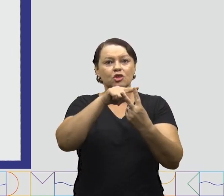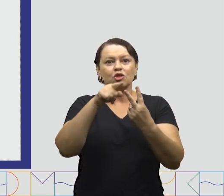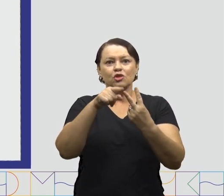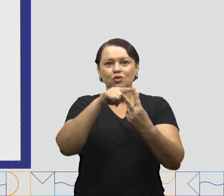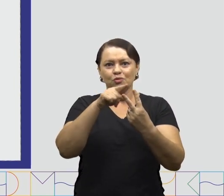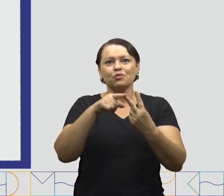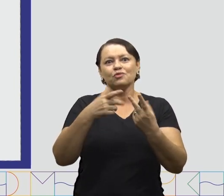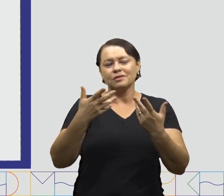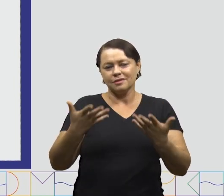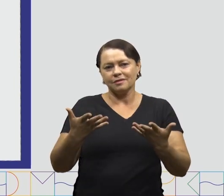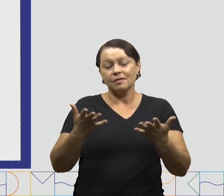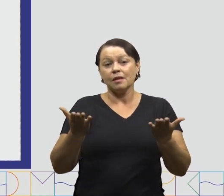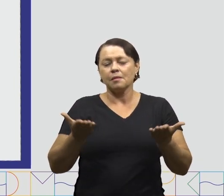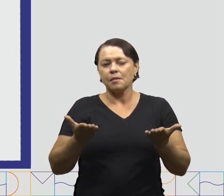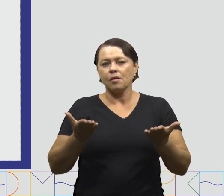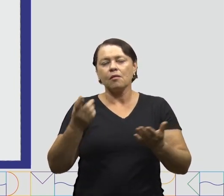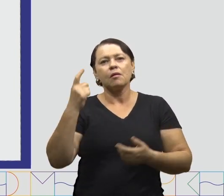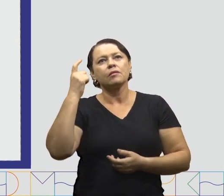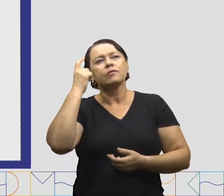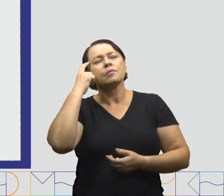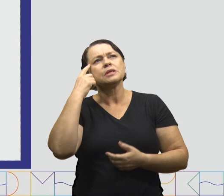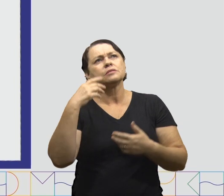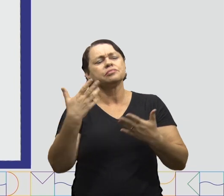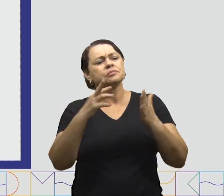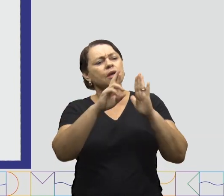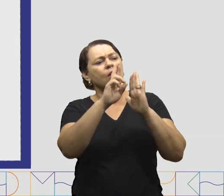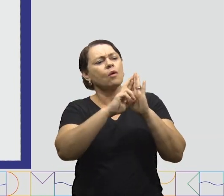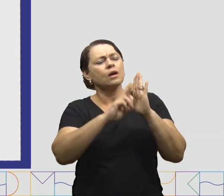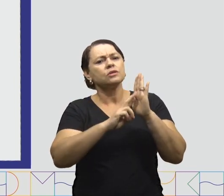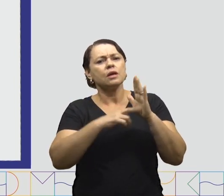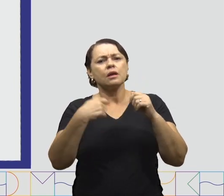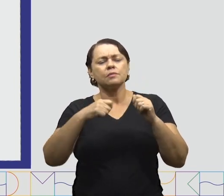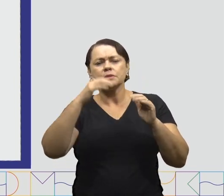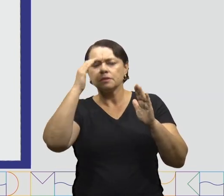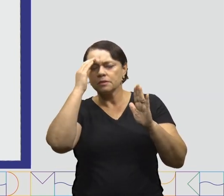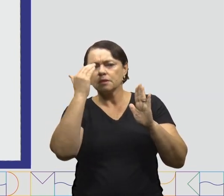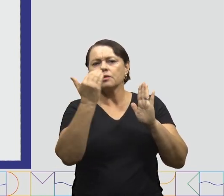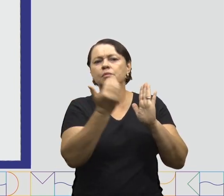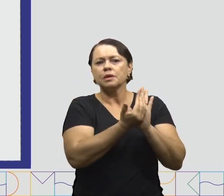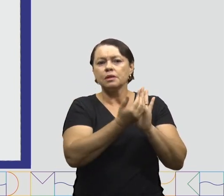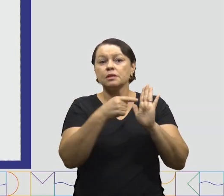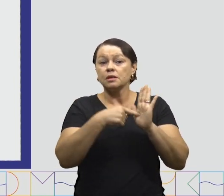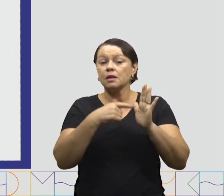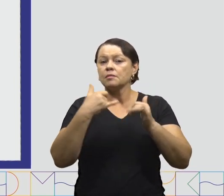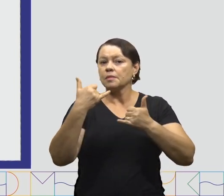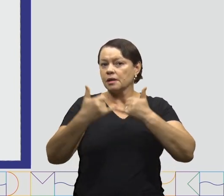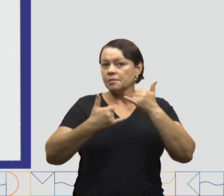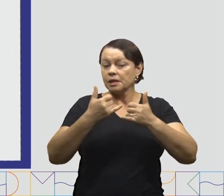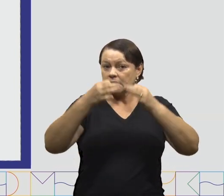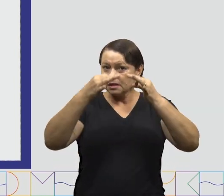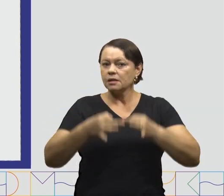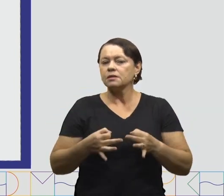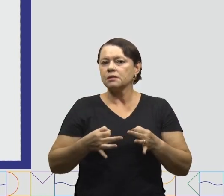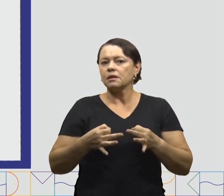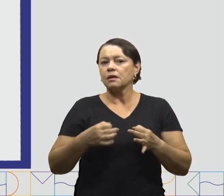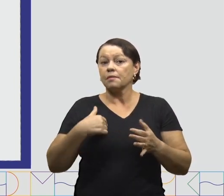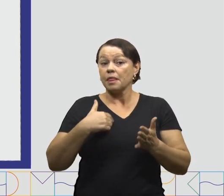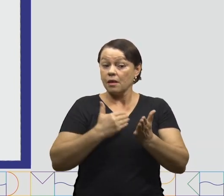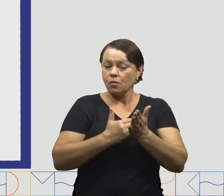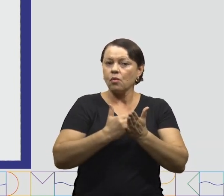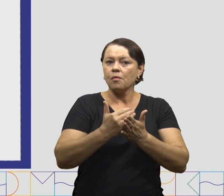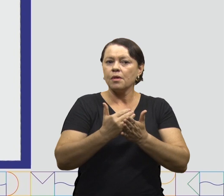2 crianças. Agora vamos pensar em quais regras precisam ser cumpridas para que a brincadeira funcione. Eu